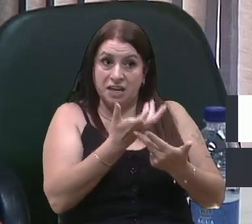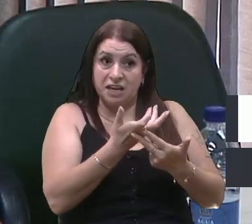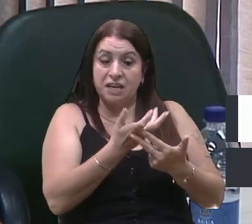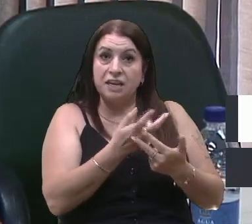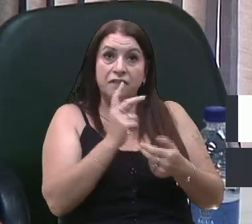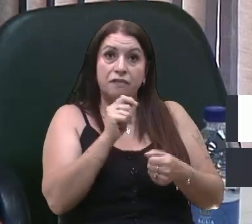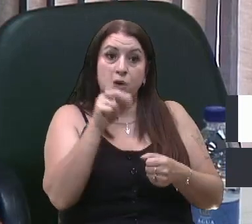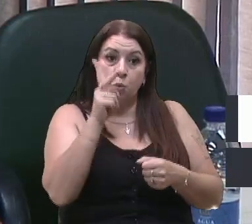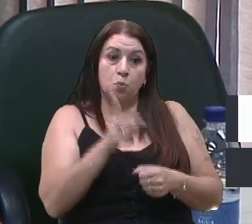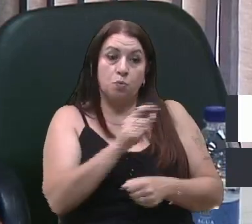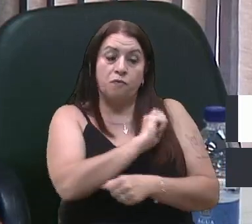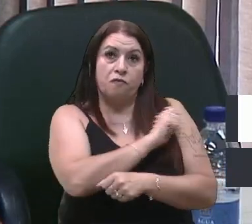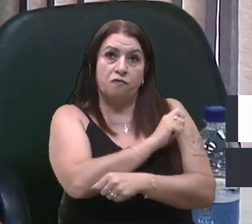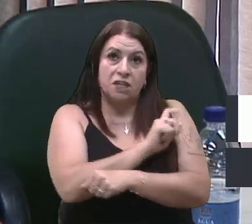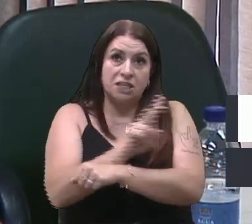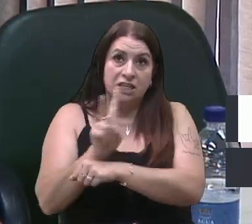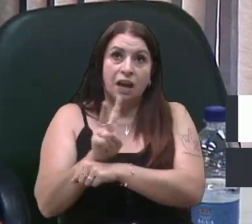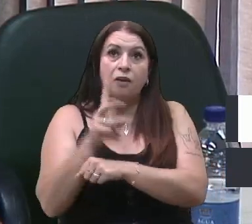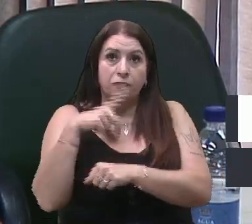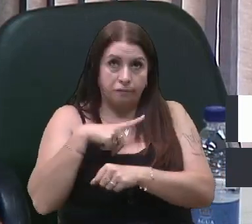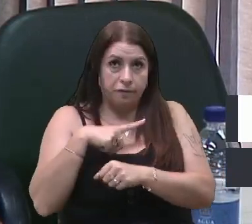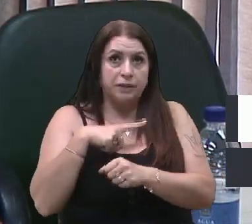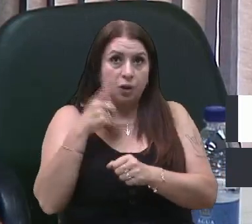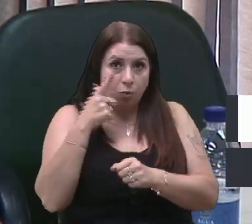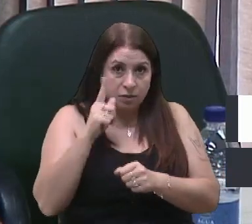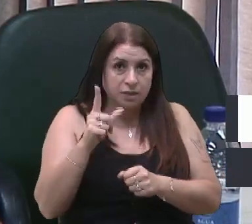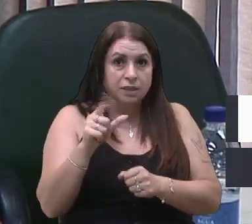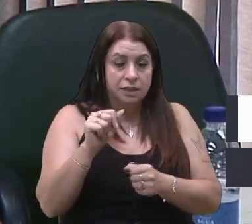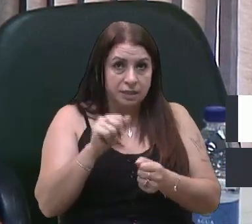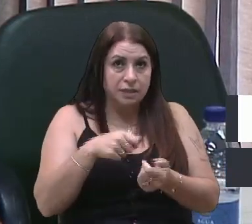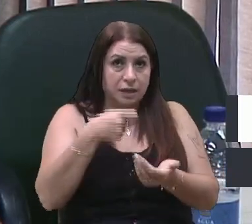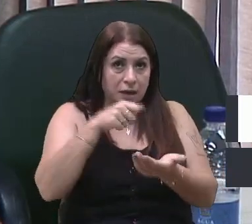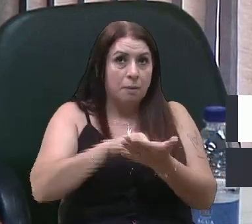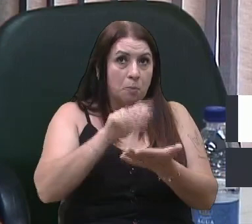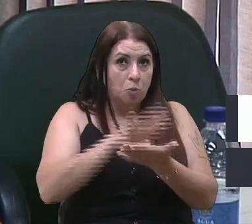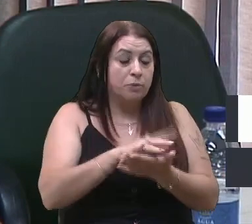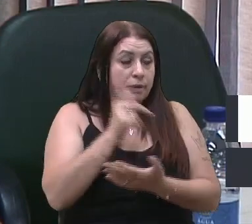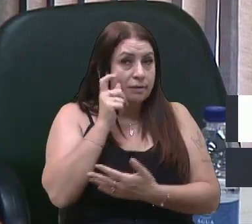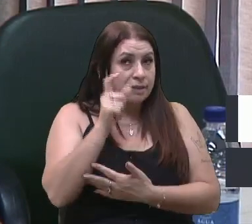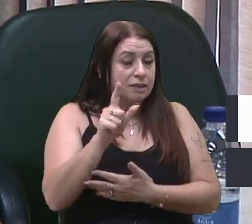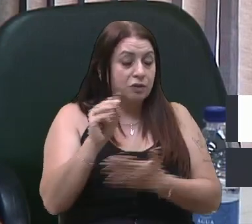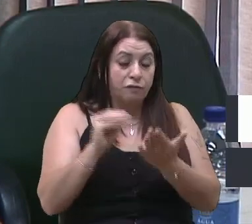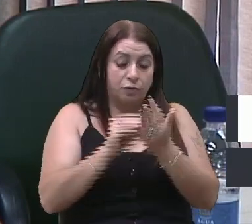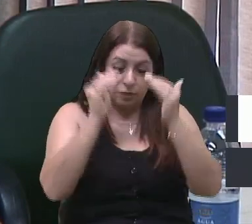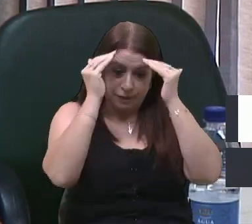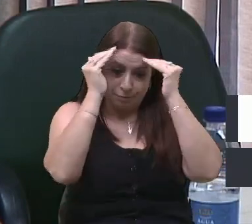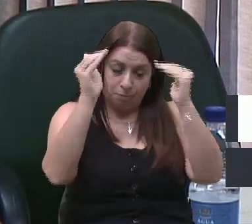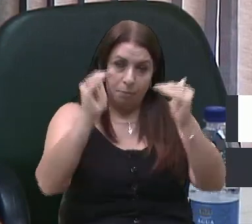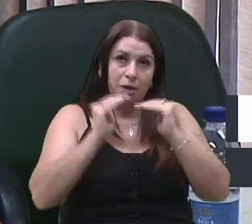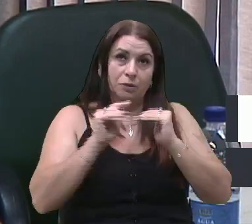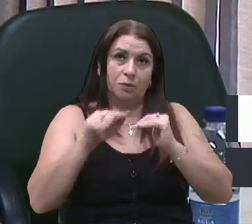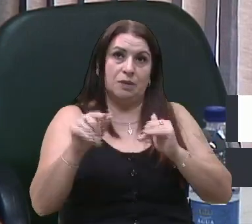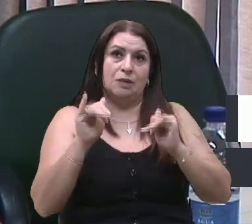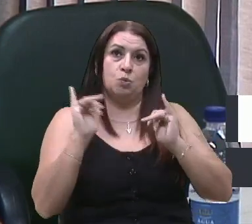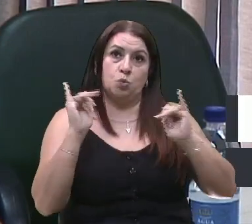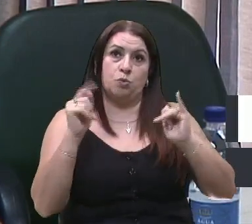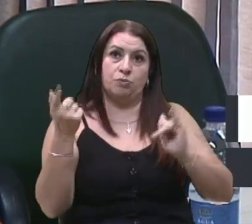esquina, vão ter uma arrecadação bem interessante aí, de desrespeito ao transporte coletivo na cidade.